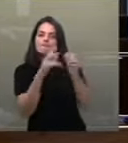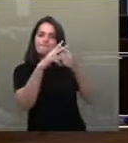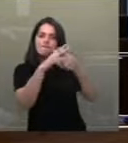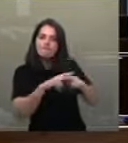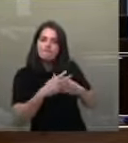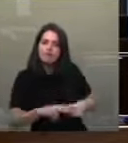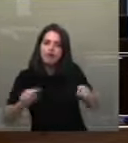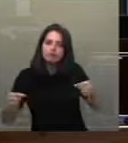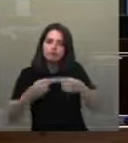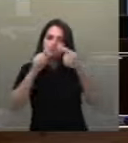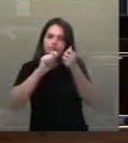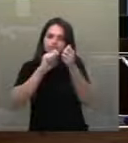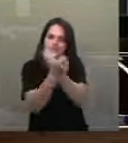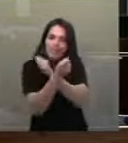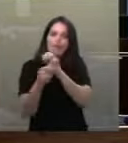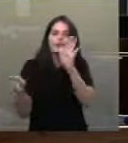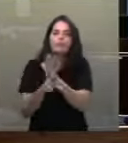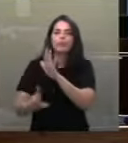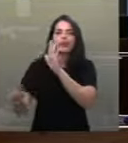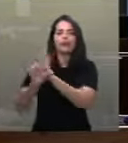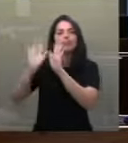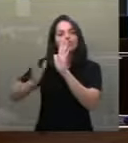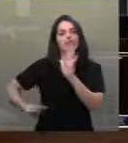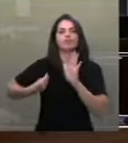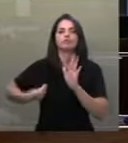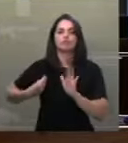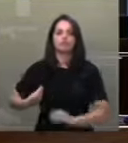ao arcabouço vigente.